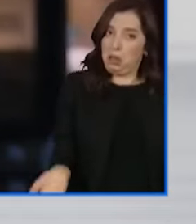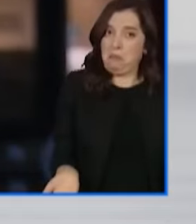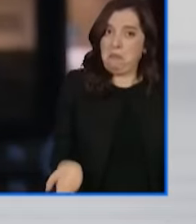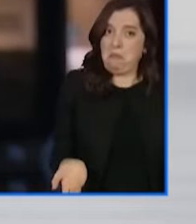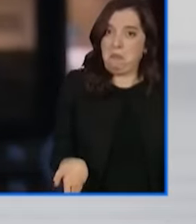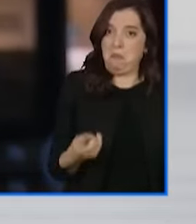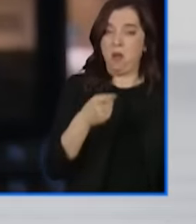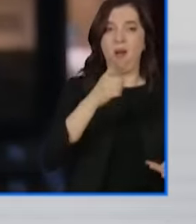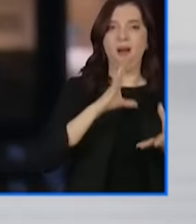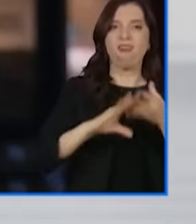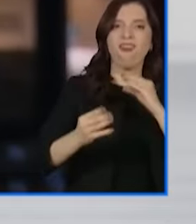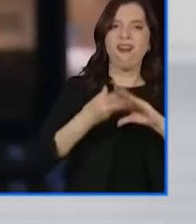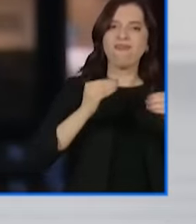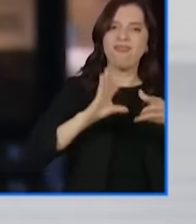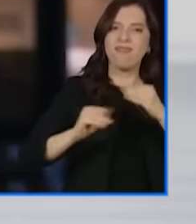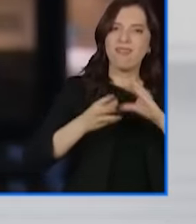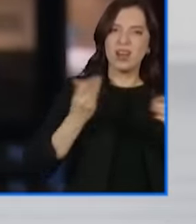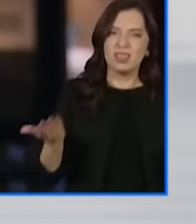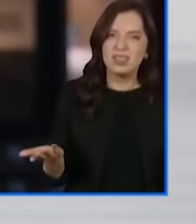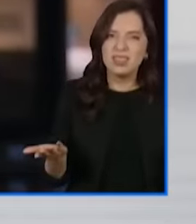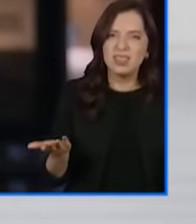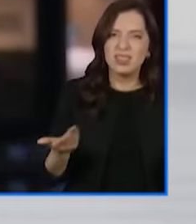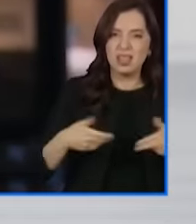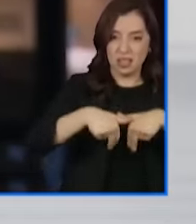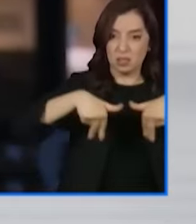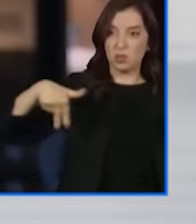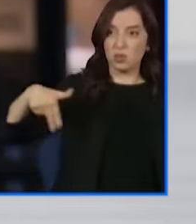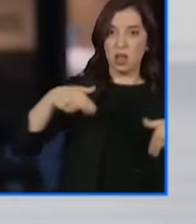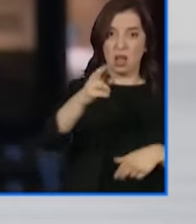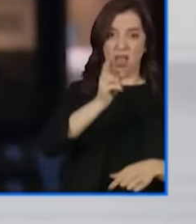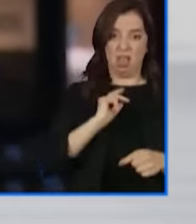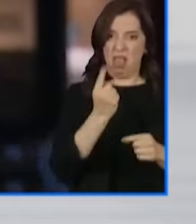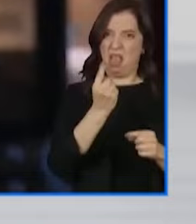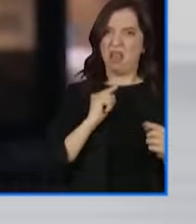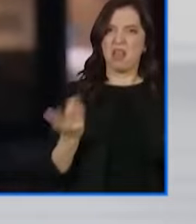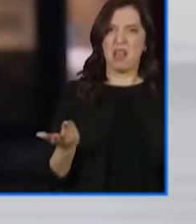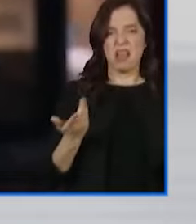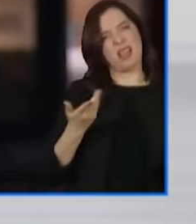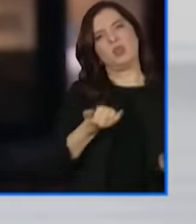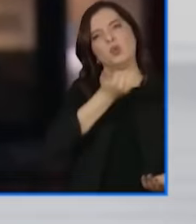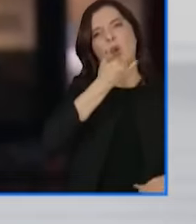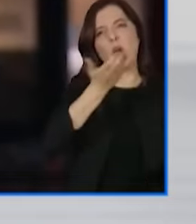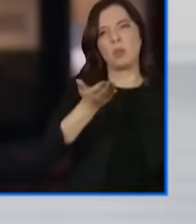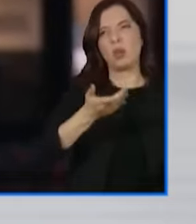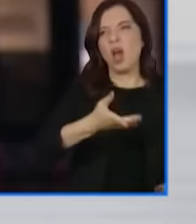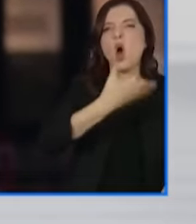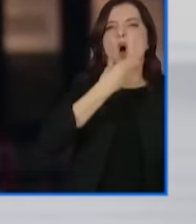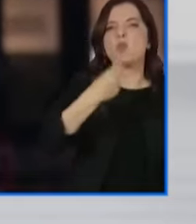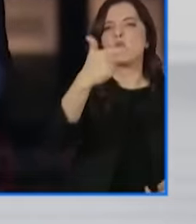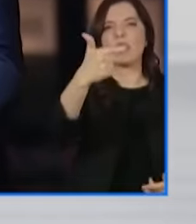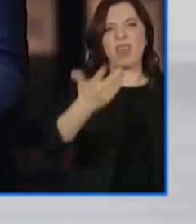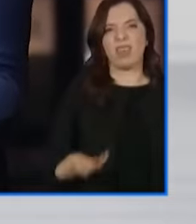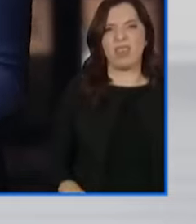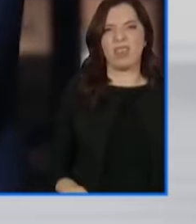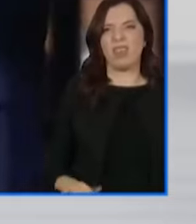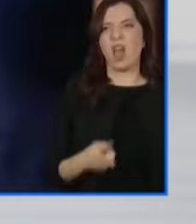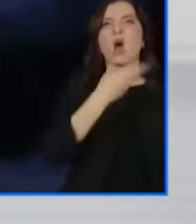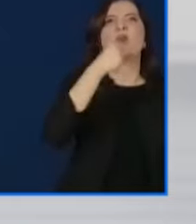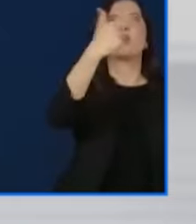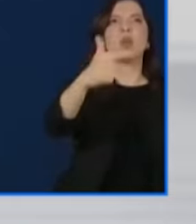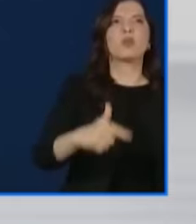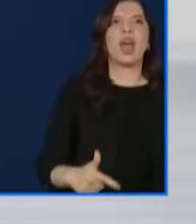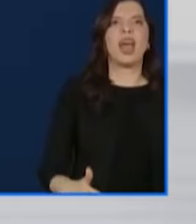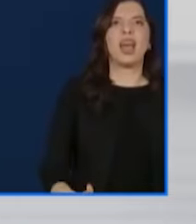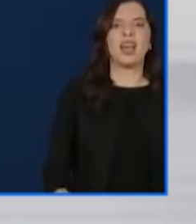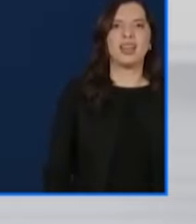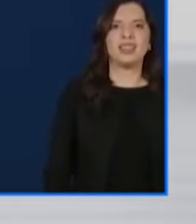no meu Instagram, até que eu fechei e deixei ele lá, porque pela simples opinião de ter